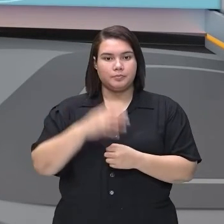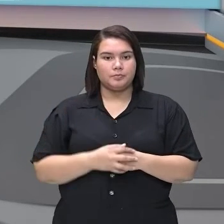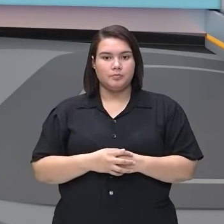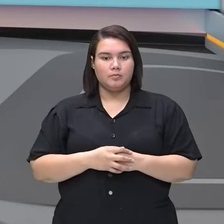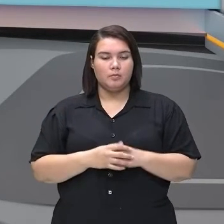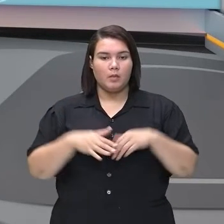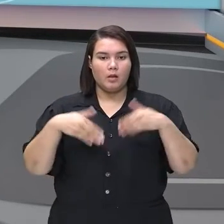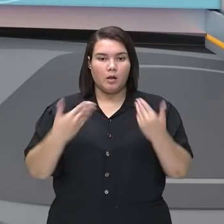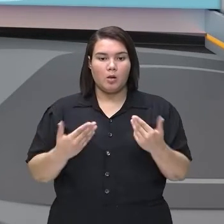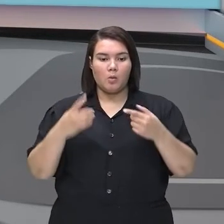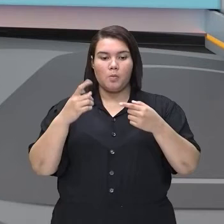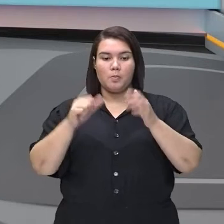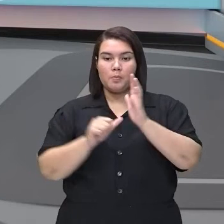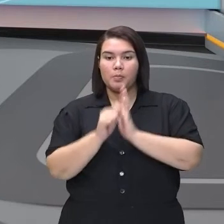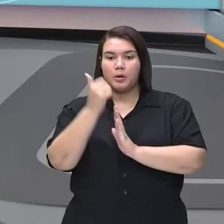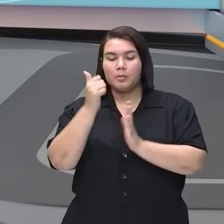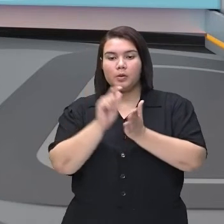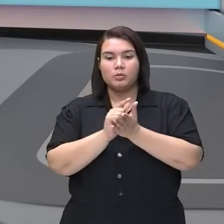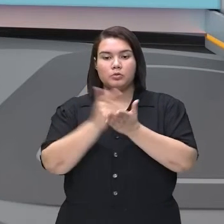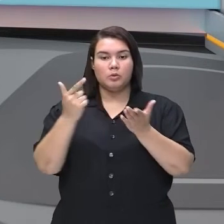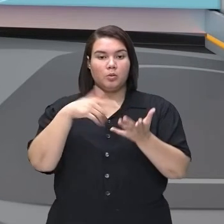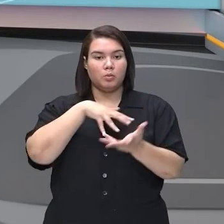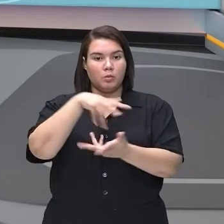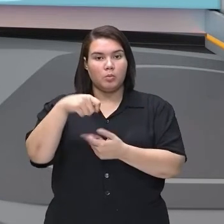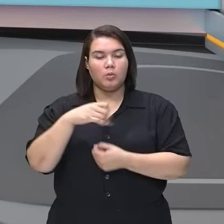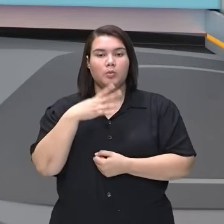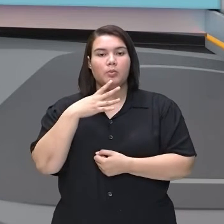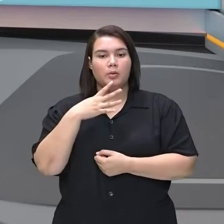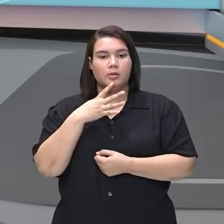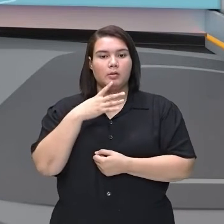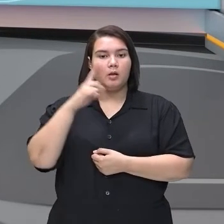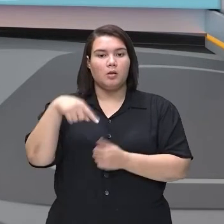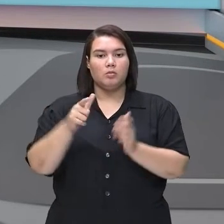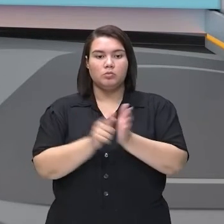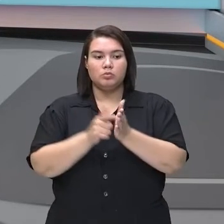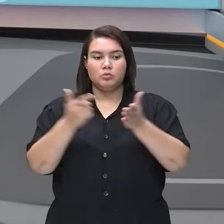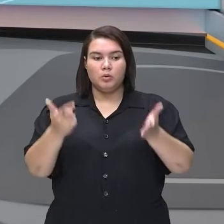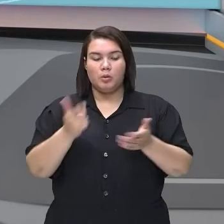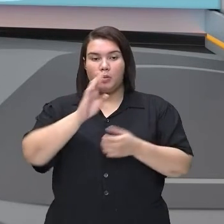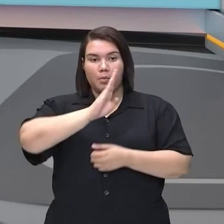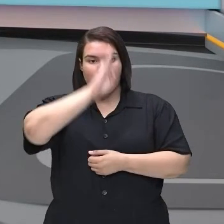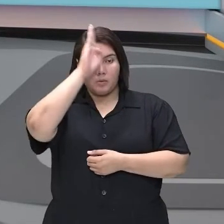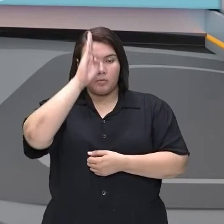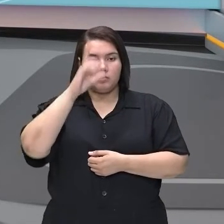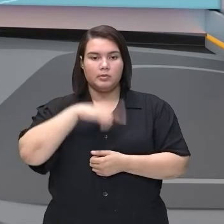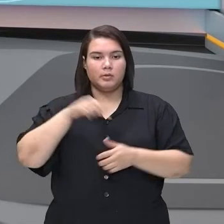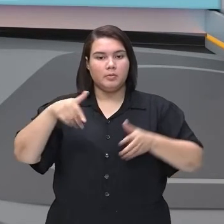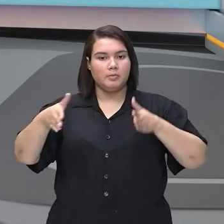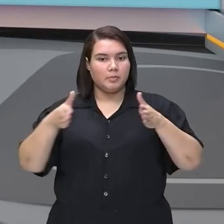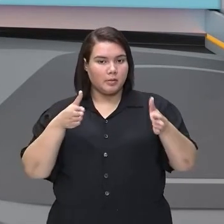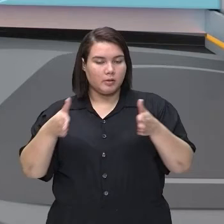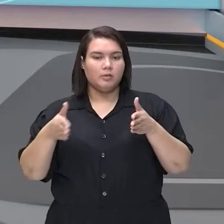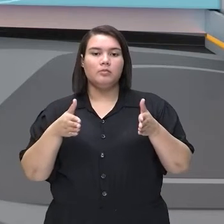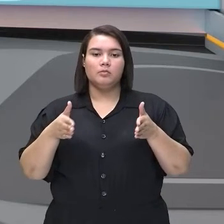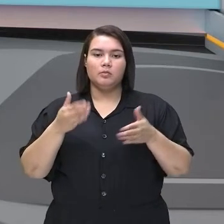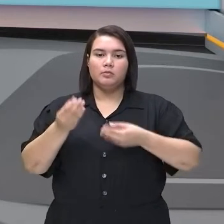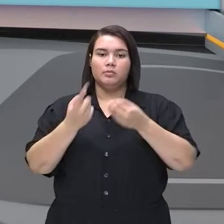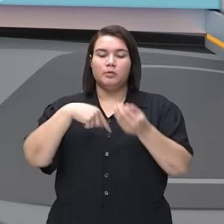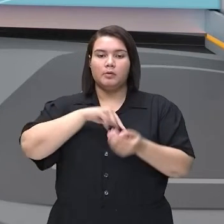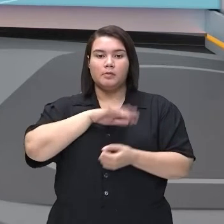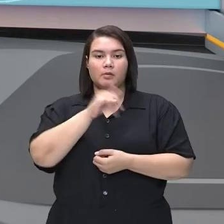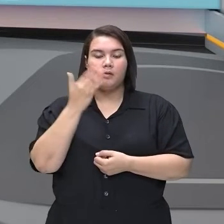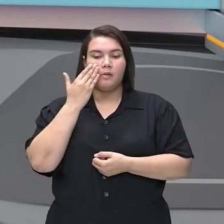o primeiro jornal que o mundo conheceria seria aí um jornal romano, dentro desse período onde nós vamos ver a